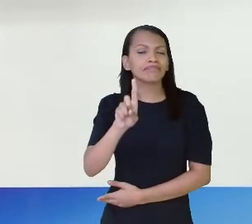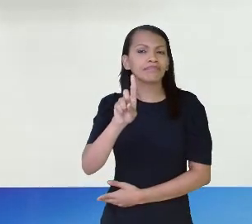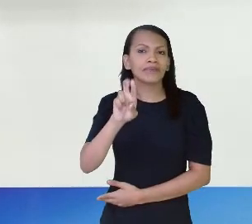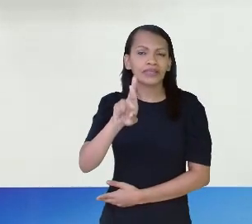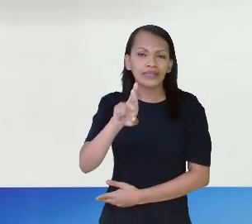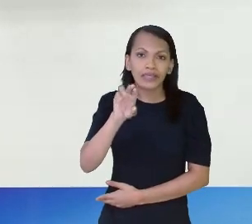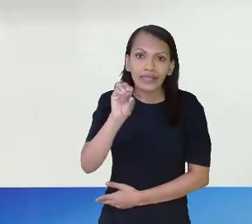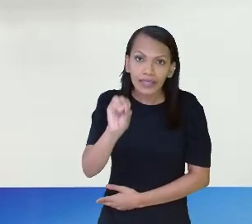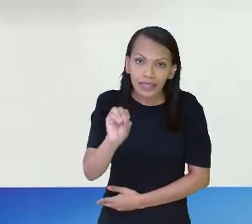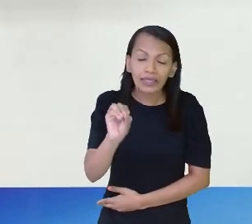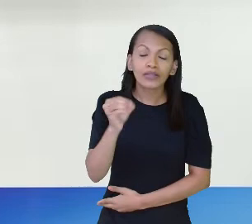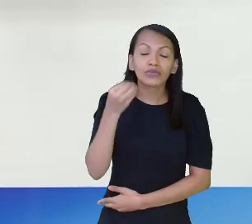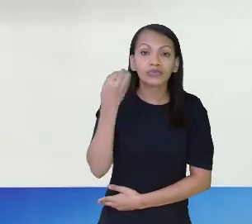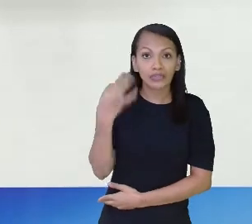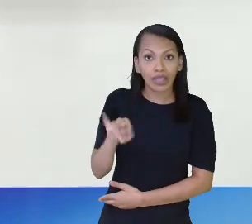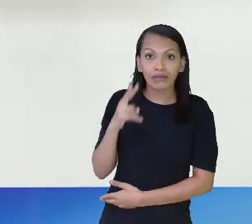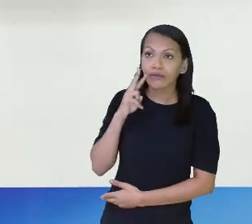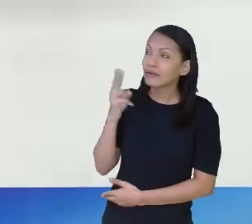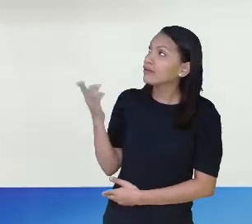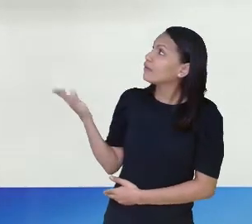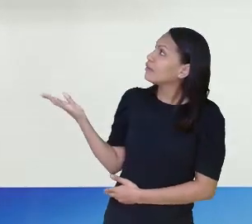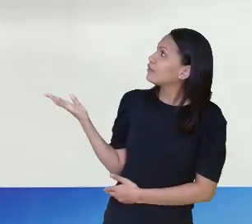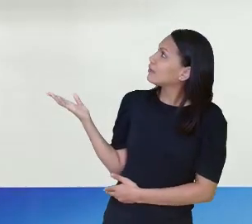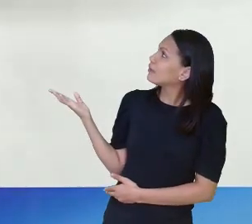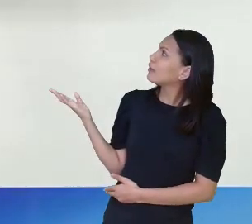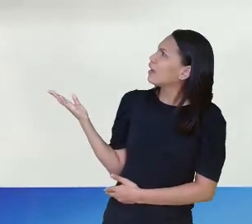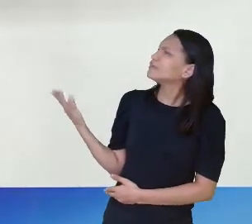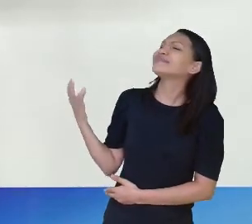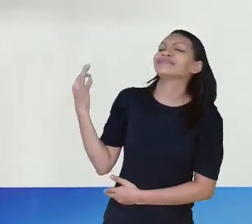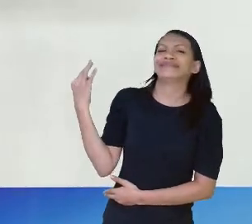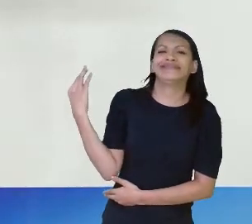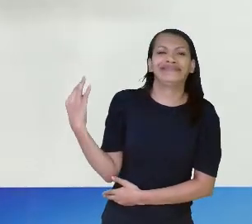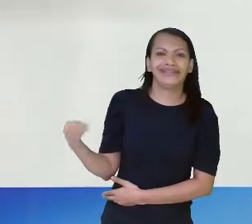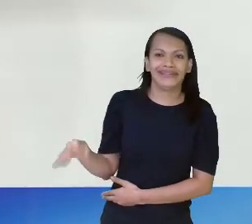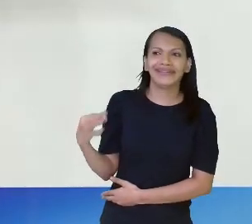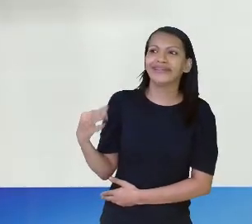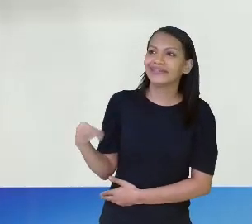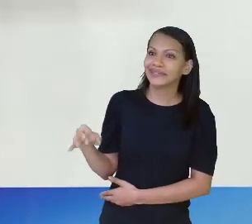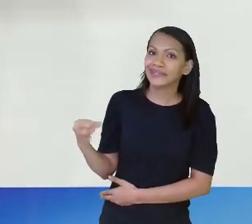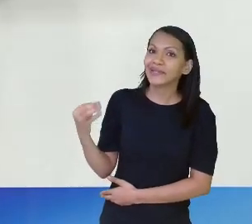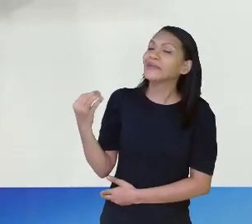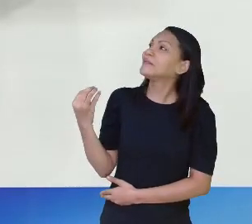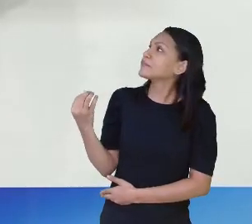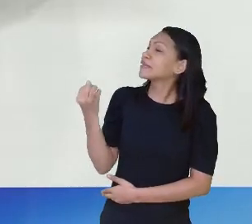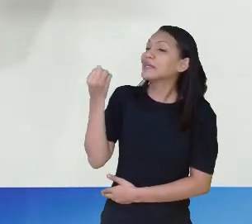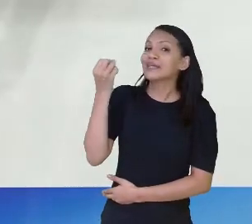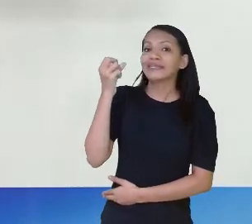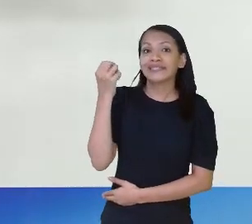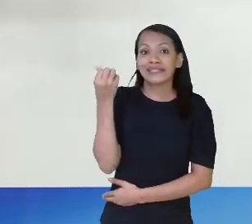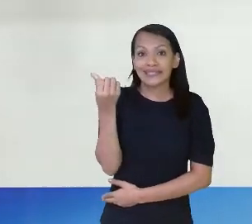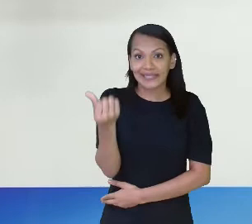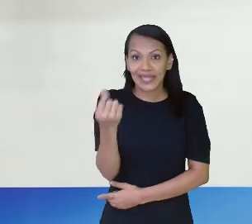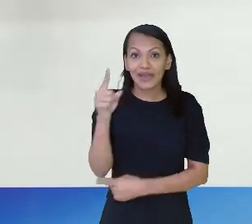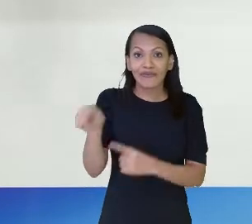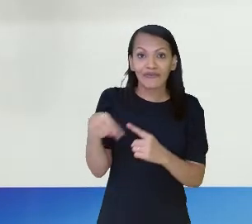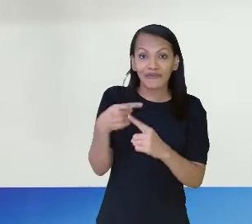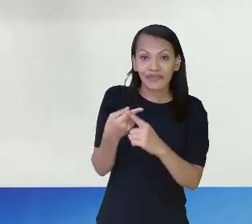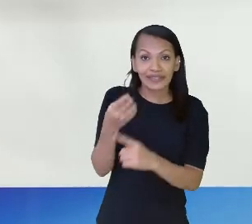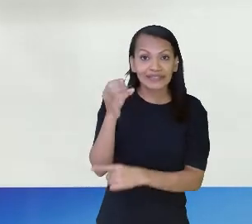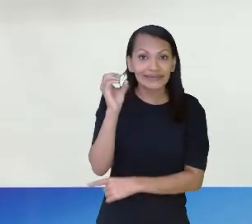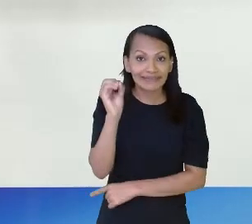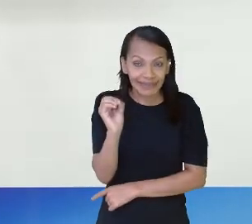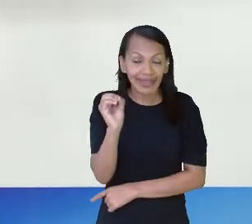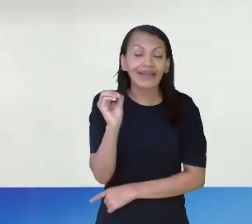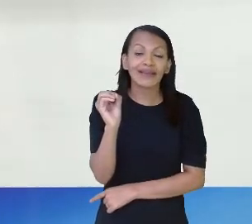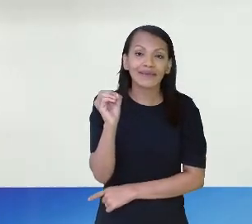são 300 laranjas? Corretíssimo. 6 vezes 0 é 0. Quinto ano, preste